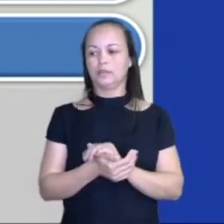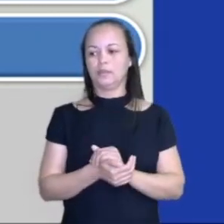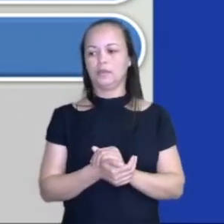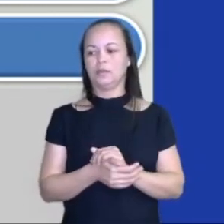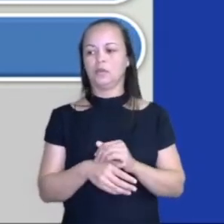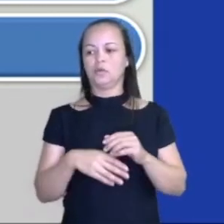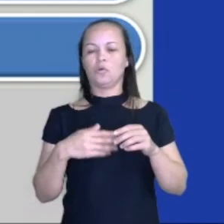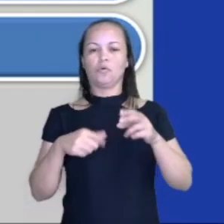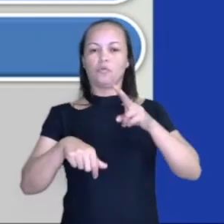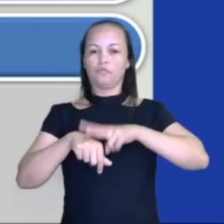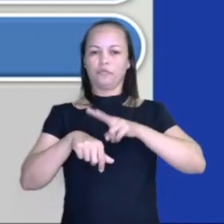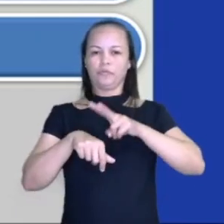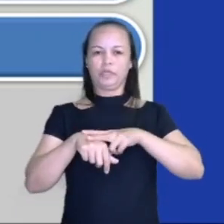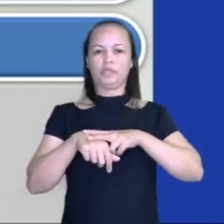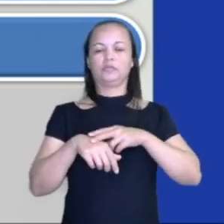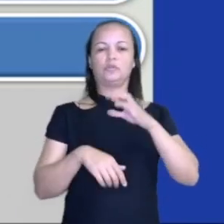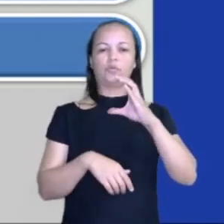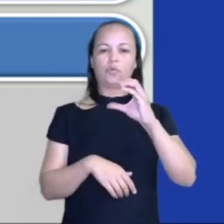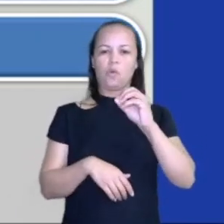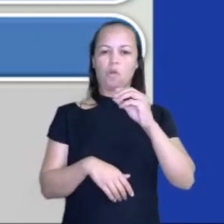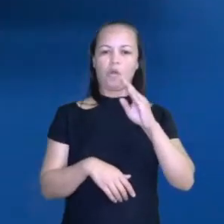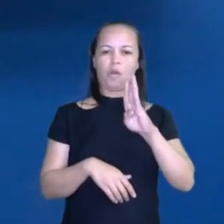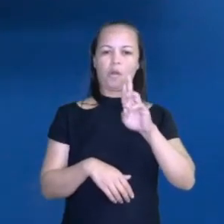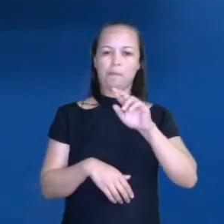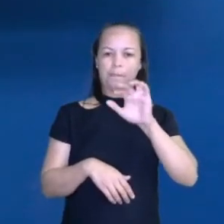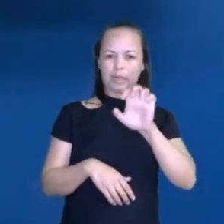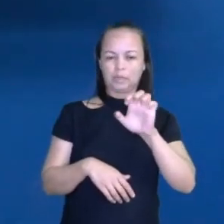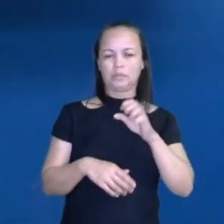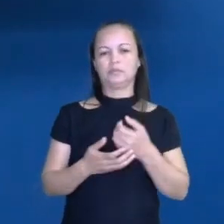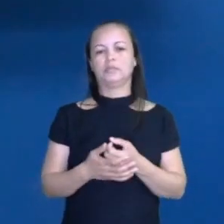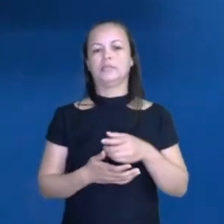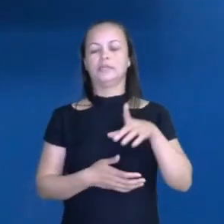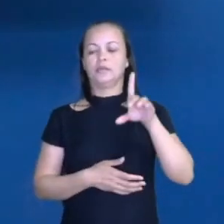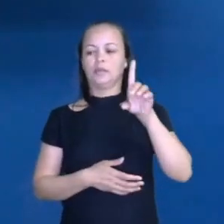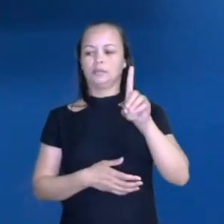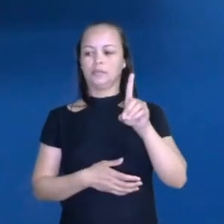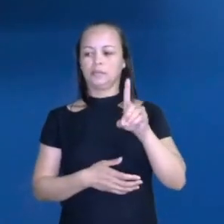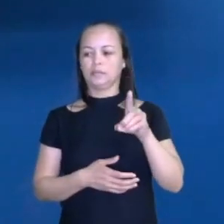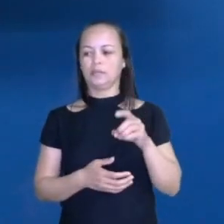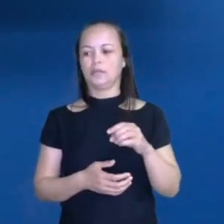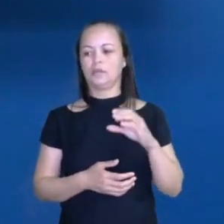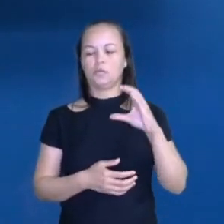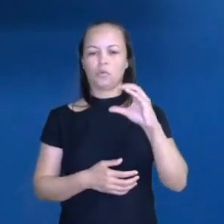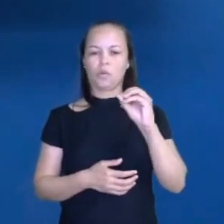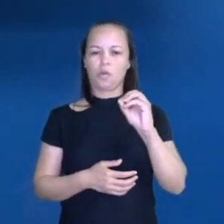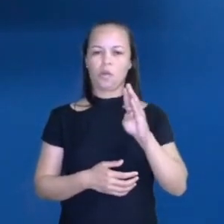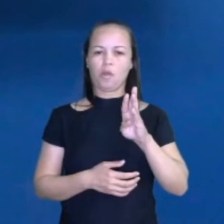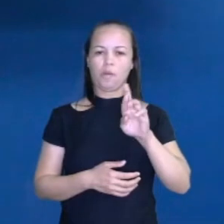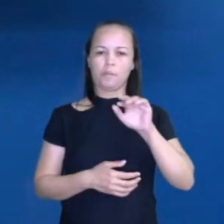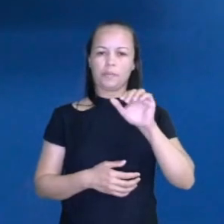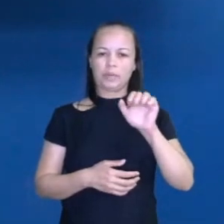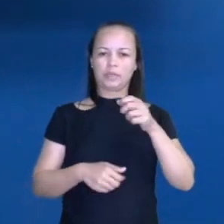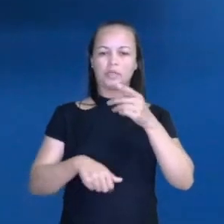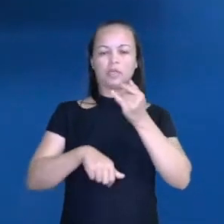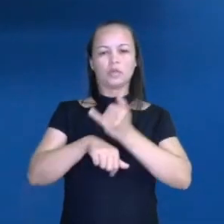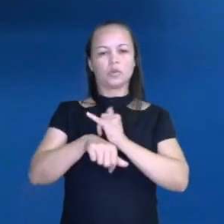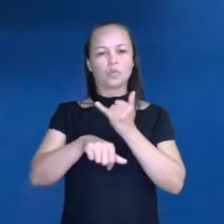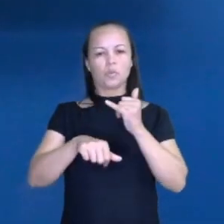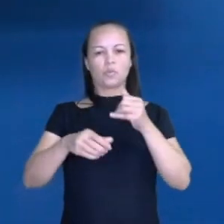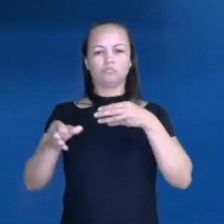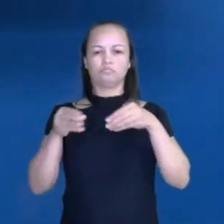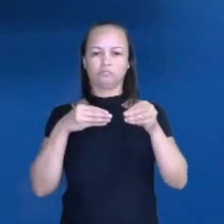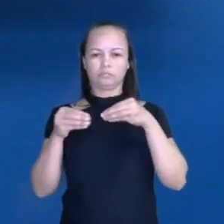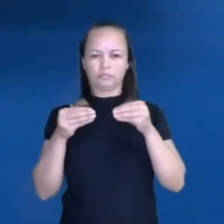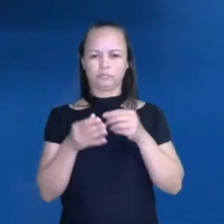letra de o cobre eo alumínio leva a gente falou quem Assistiu à aula anterior viu que a gente falou o